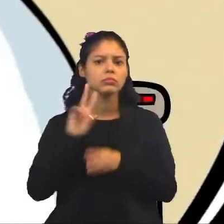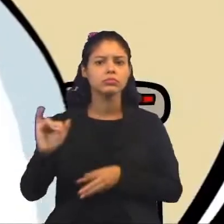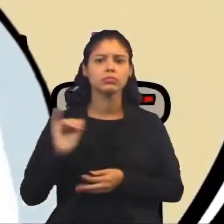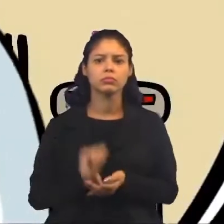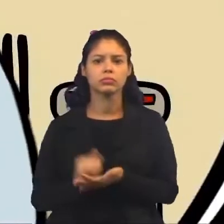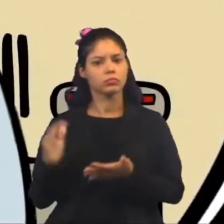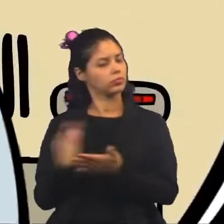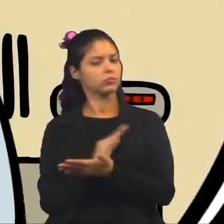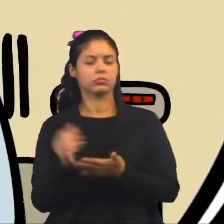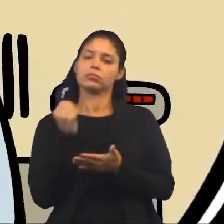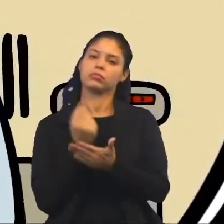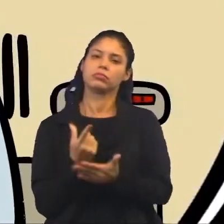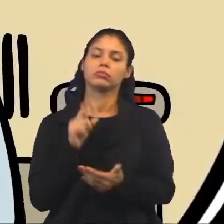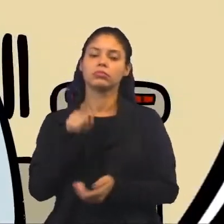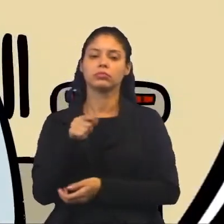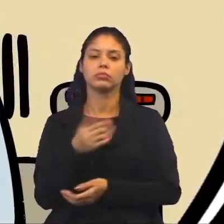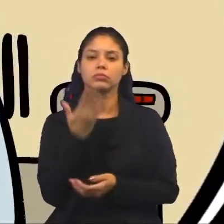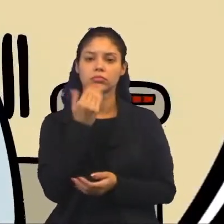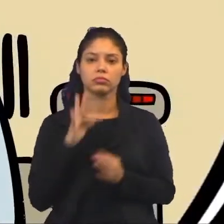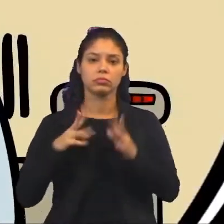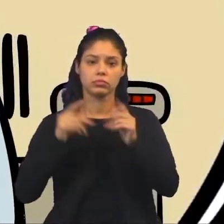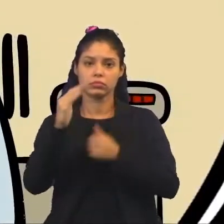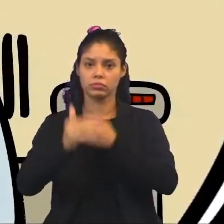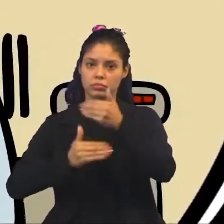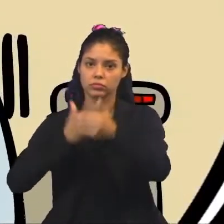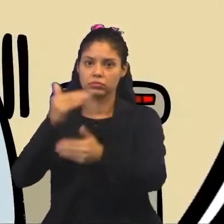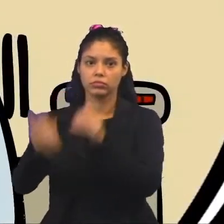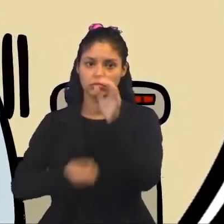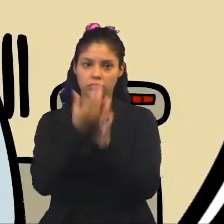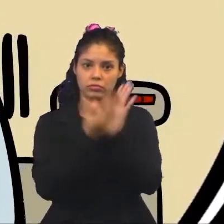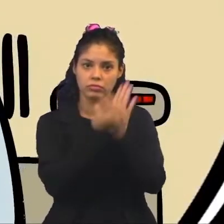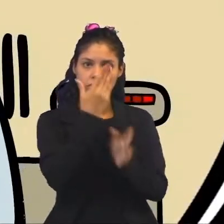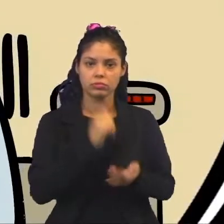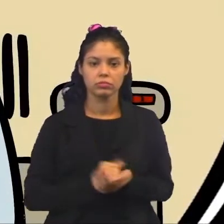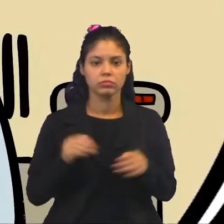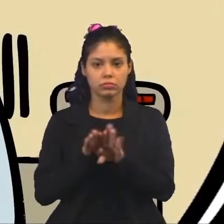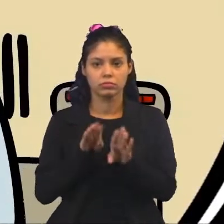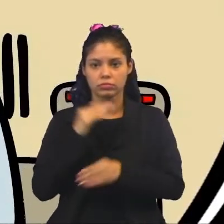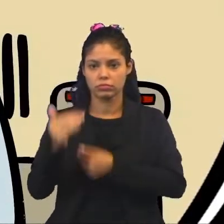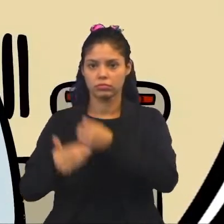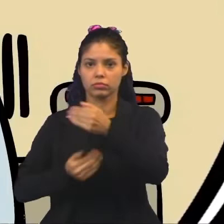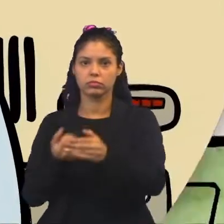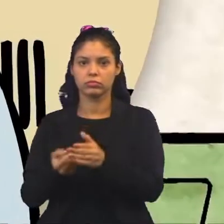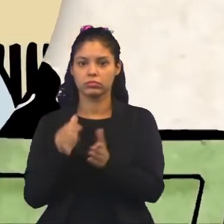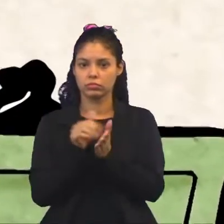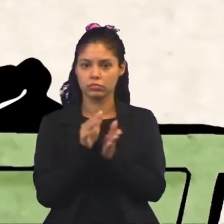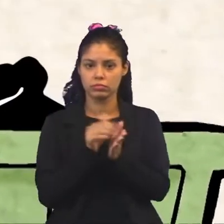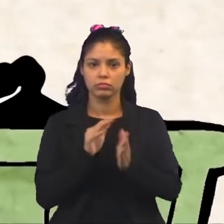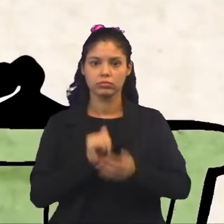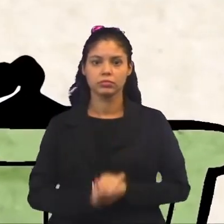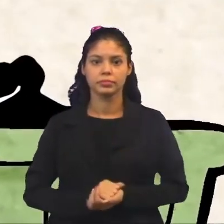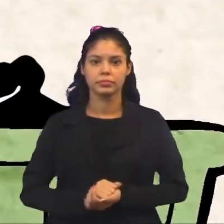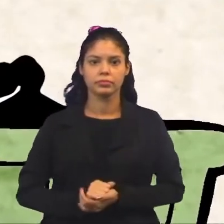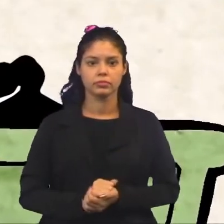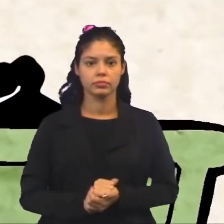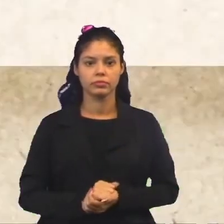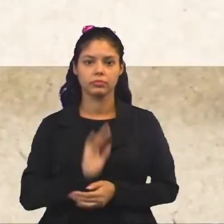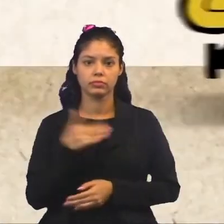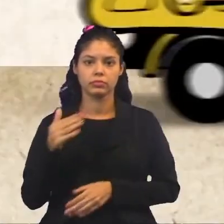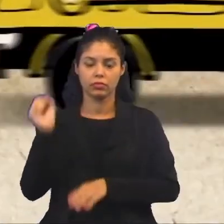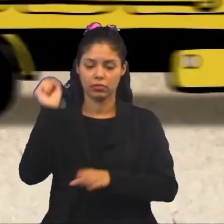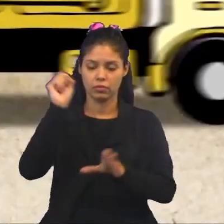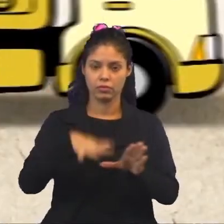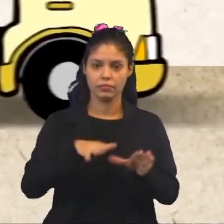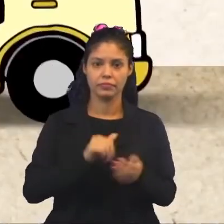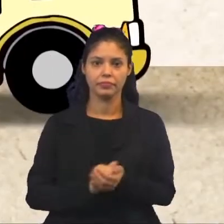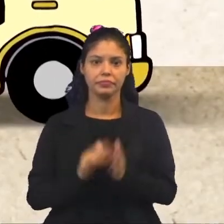Ao comprar um produto, você alimenta todo o processo de produção dele e também o processo de descarte dele. Quando colocamos o lixo